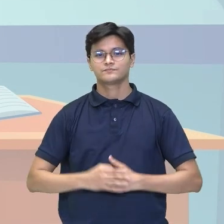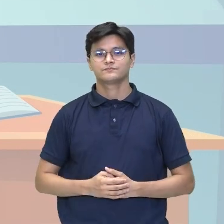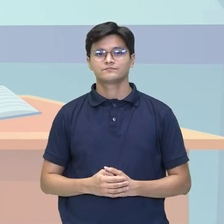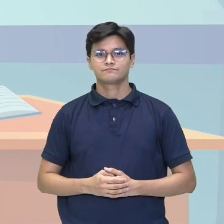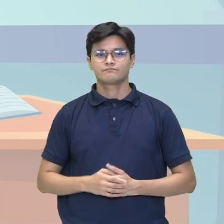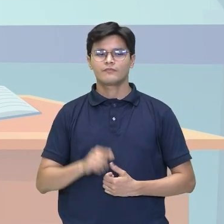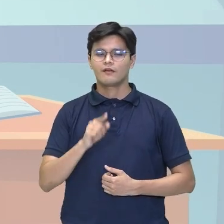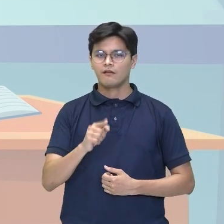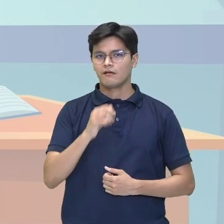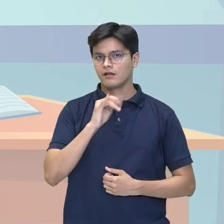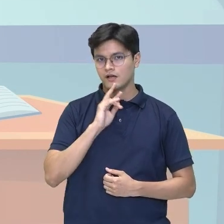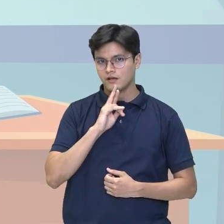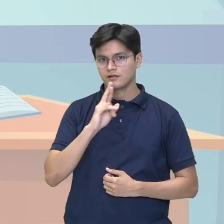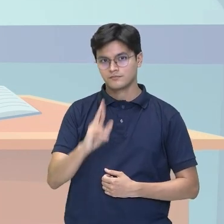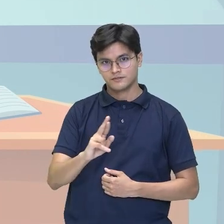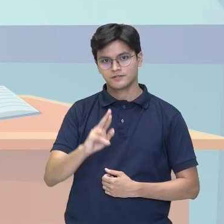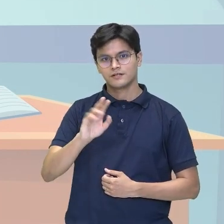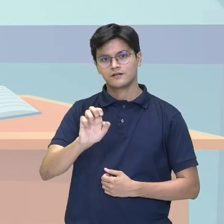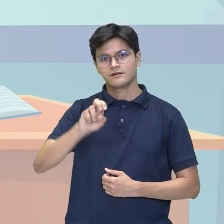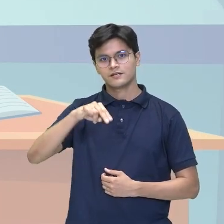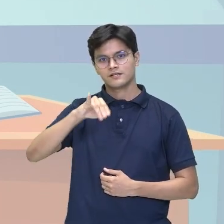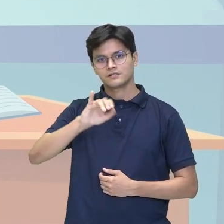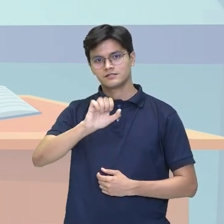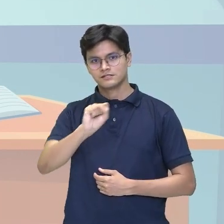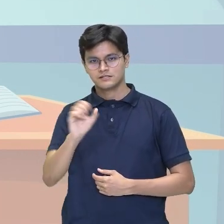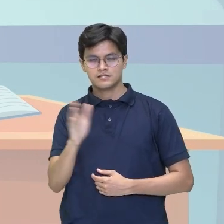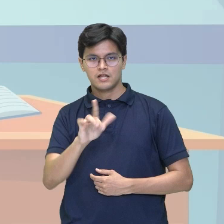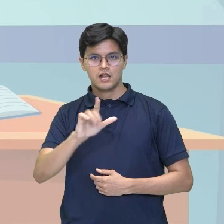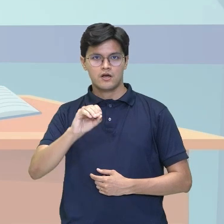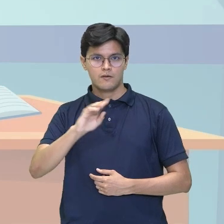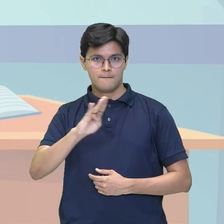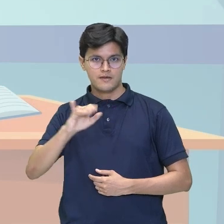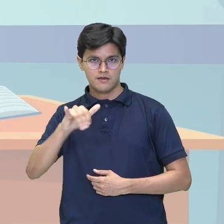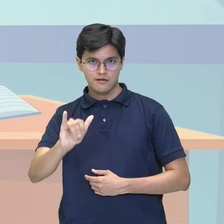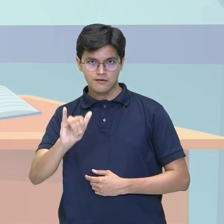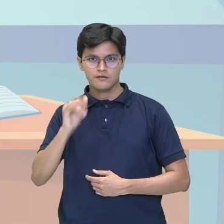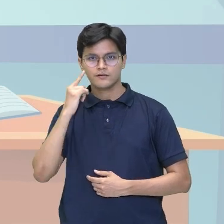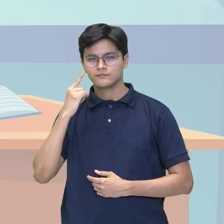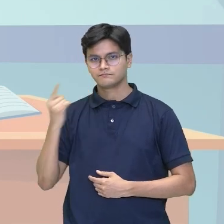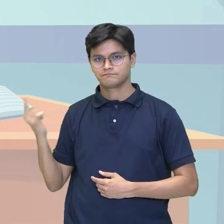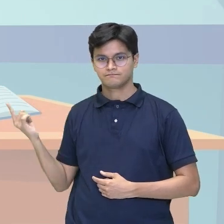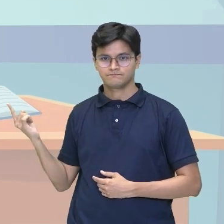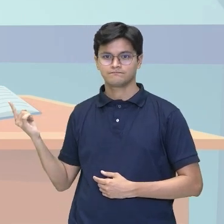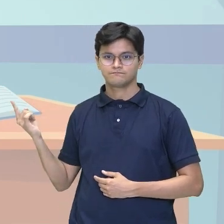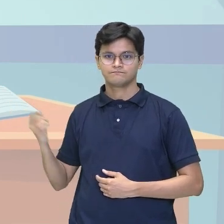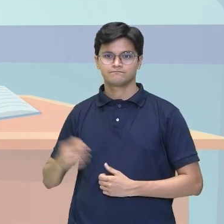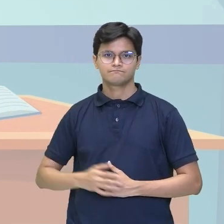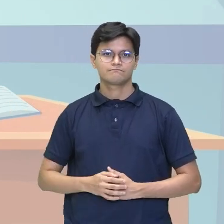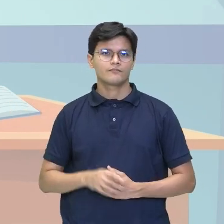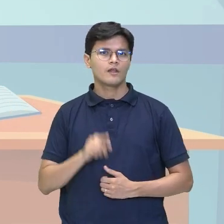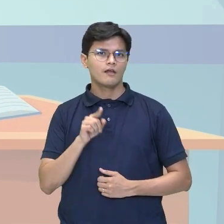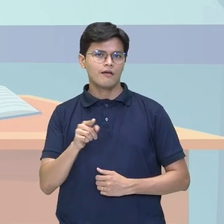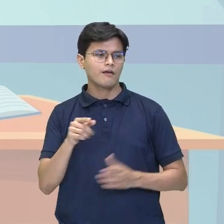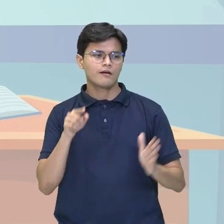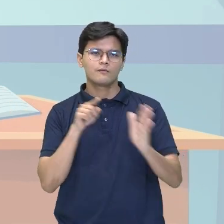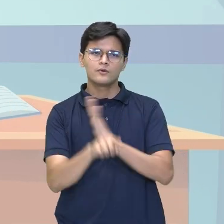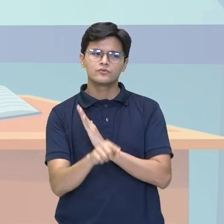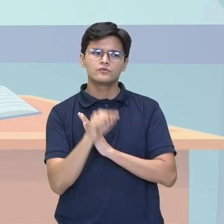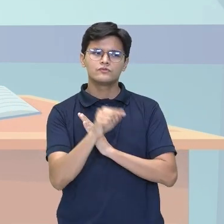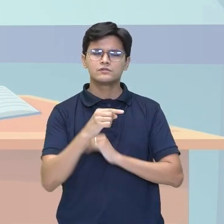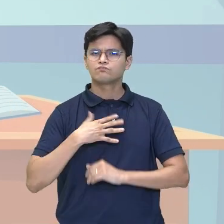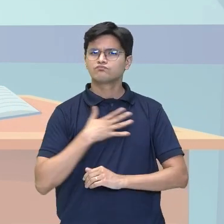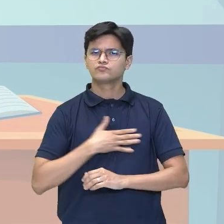ela diz Enies Lobby. Observem que a pergunta foi qual o seu arco favorito, né? Qual você gostou